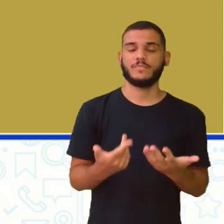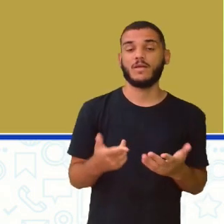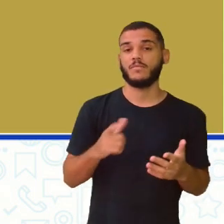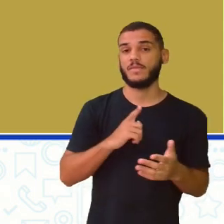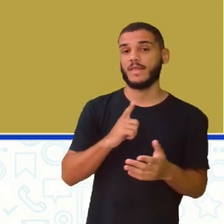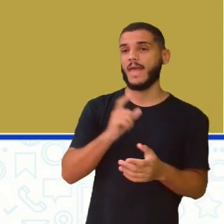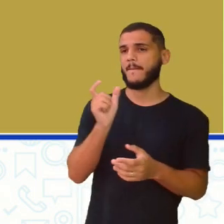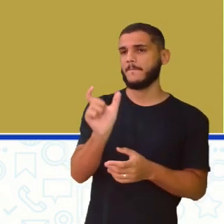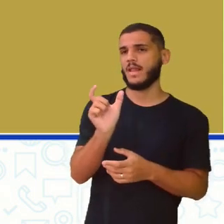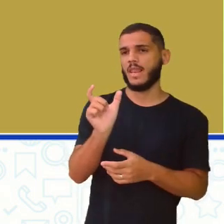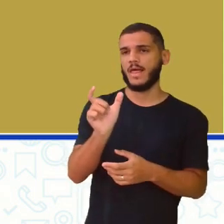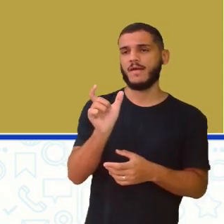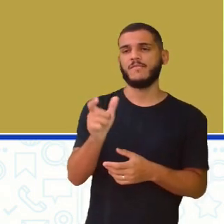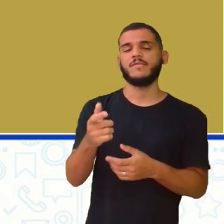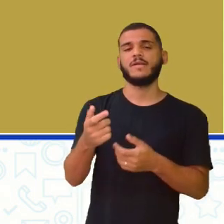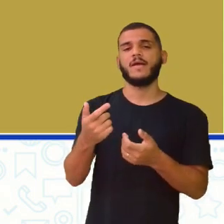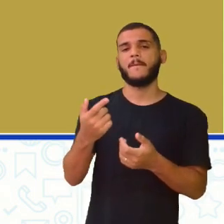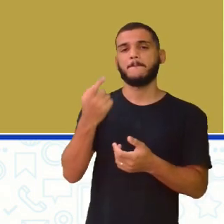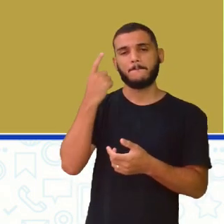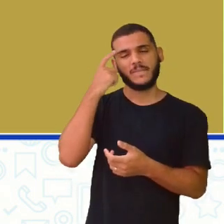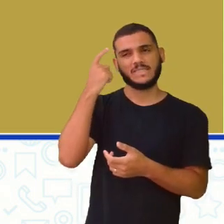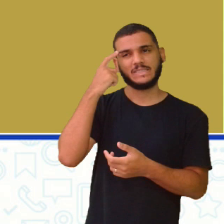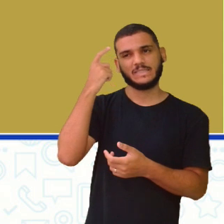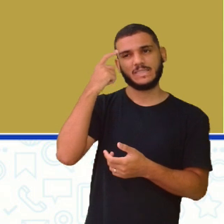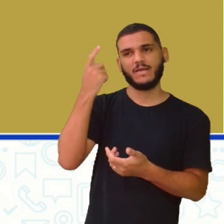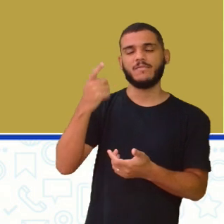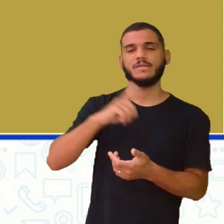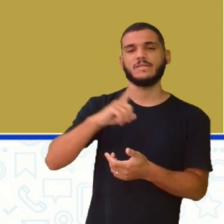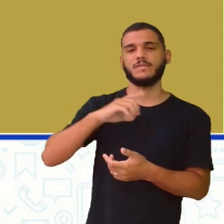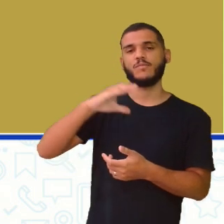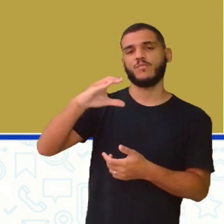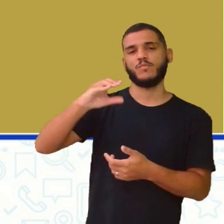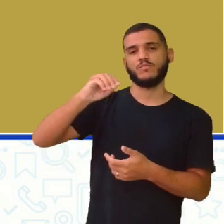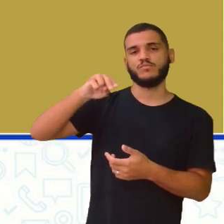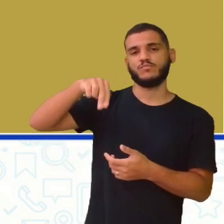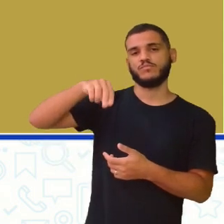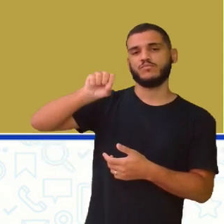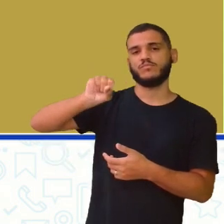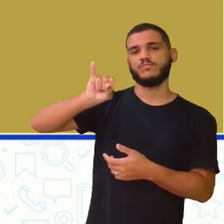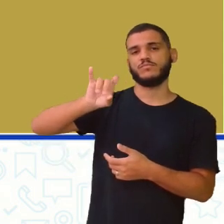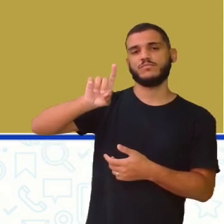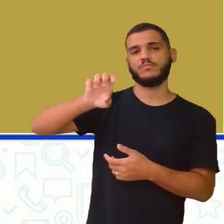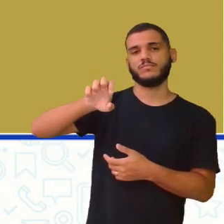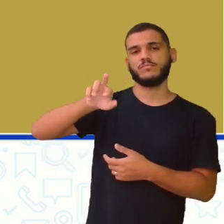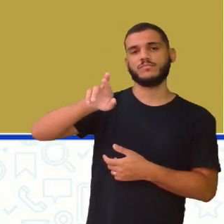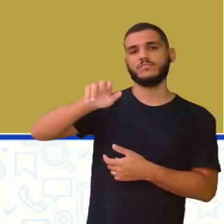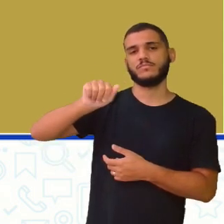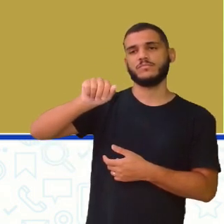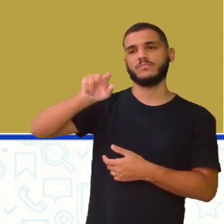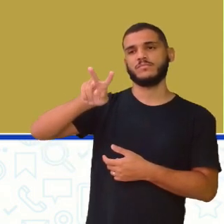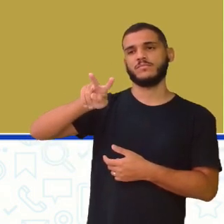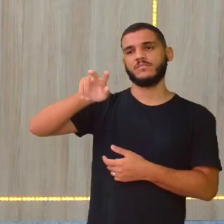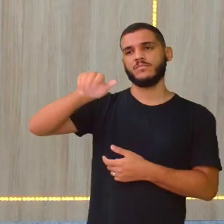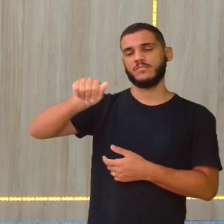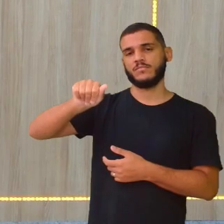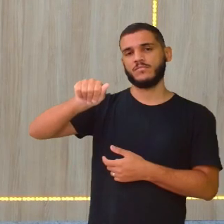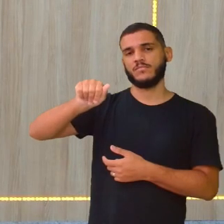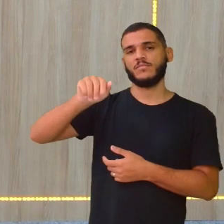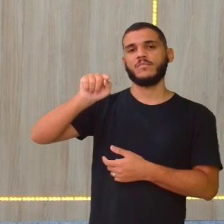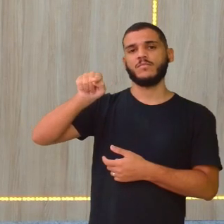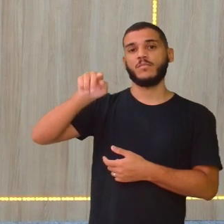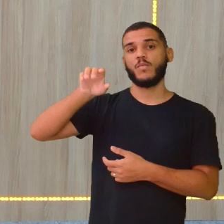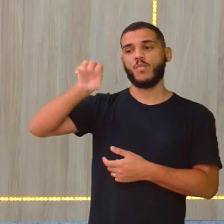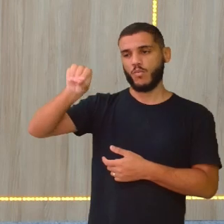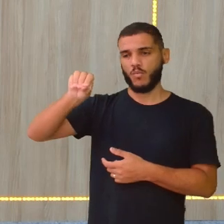indicando, não é? Que está o referente do rei da Judéia, o novo rei da Judéia, que era Jesus, não é? Uma